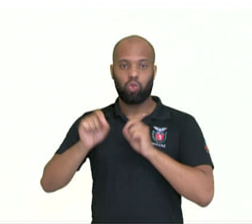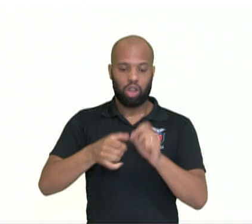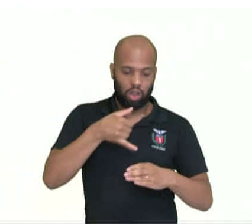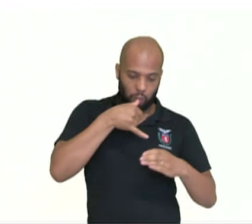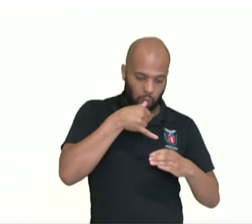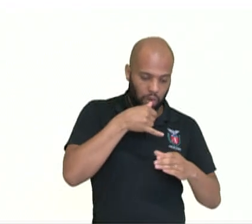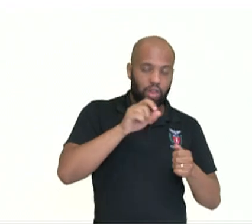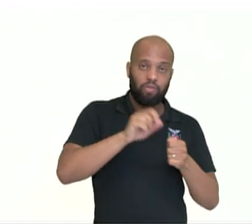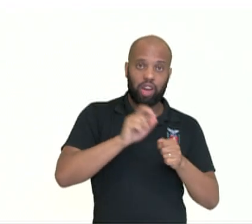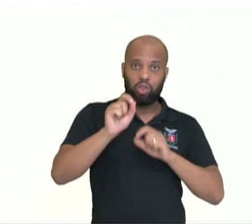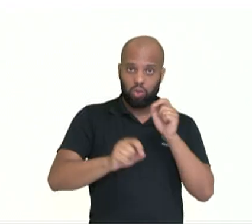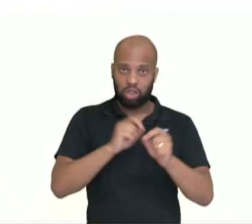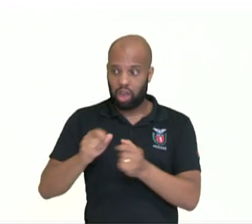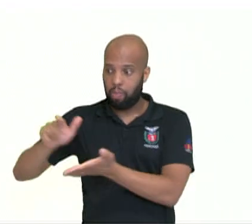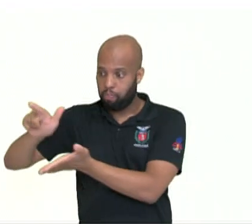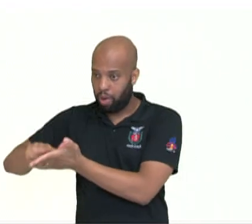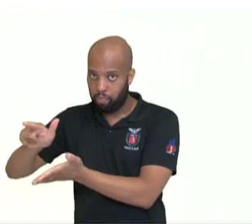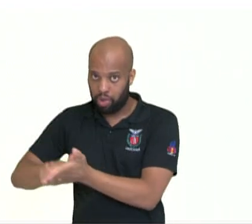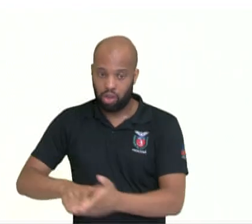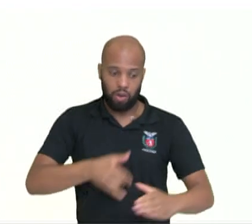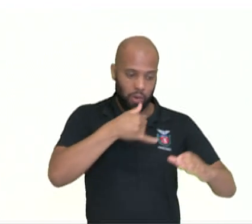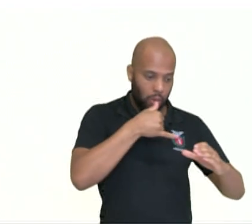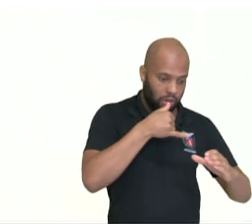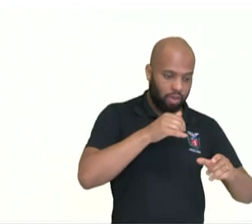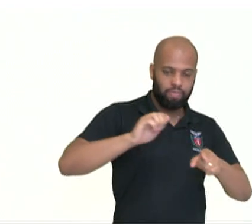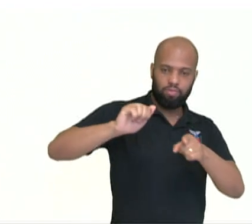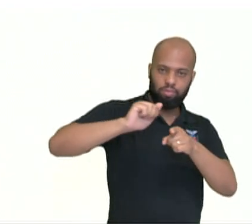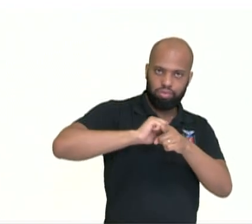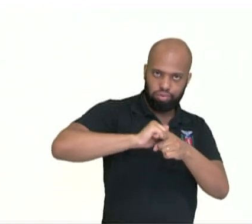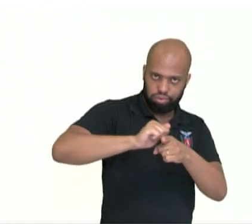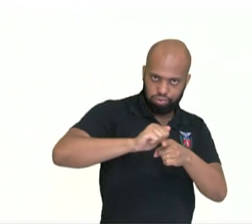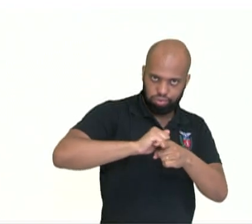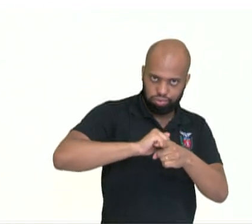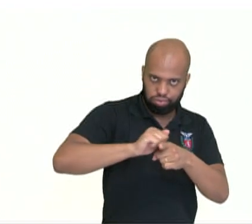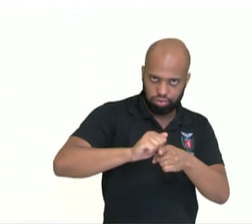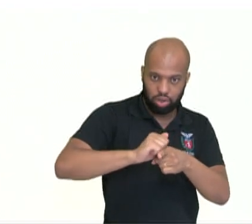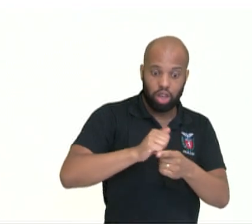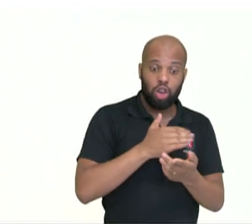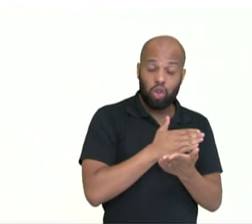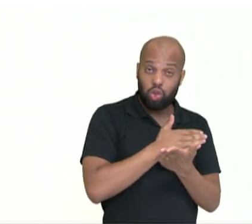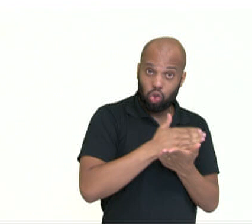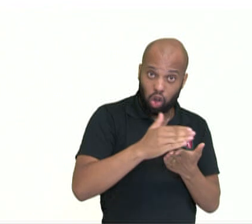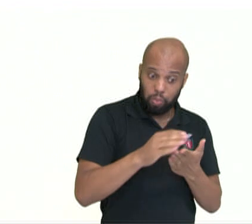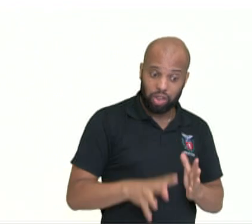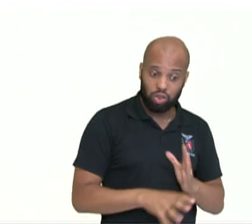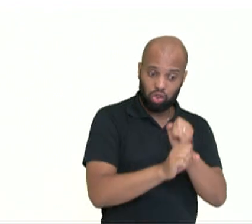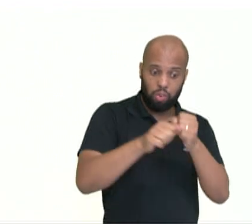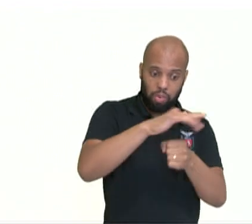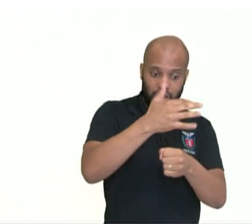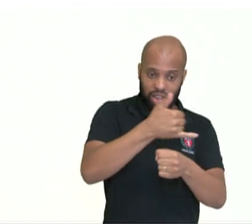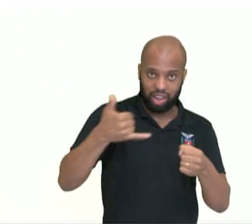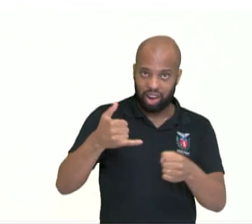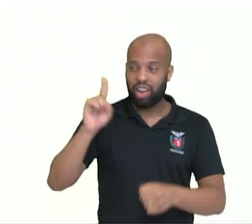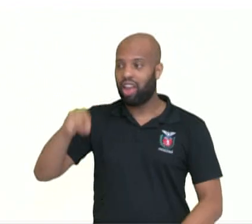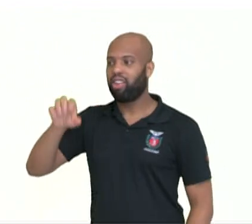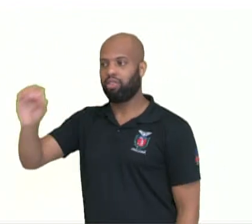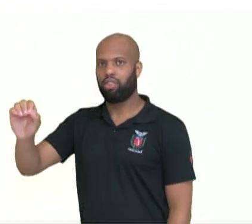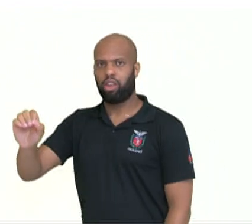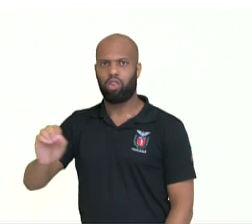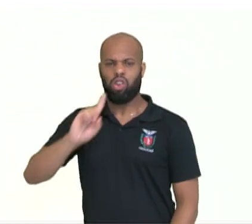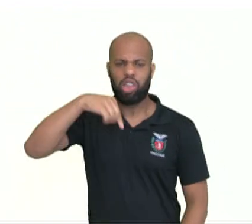também está neutro no início. Carga total aqui no início, 0. Carga total no final, depois do processo, tem que continuar